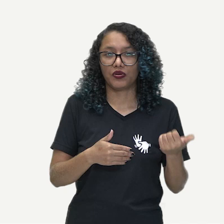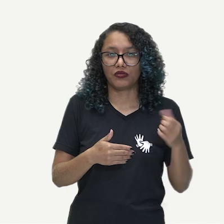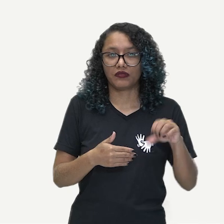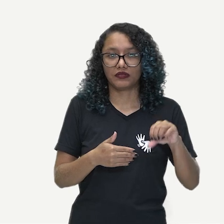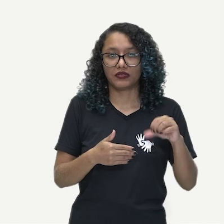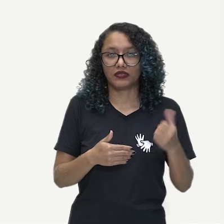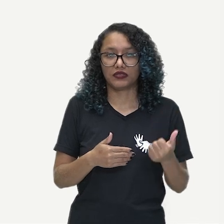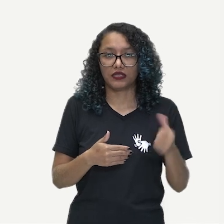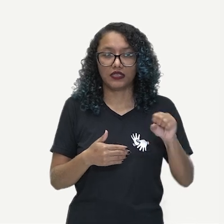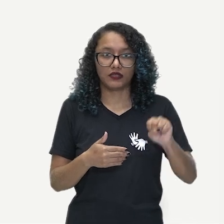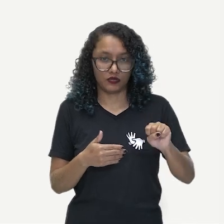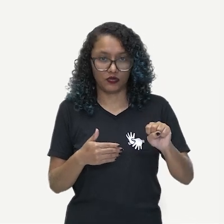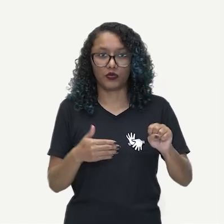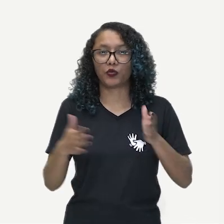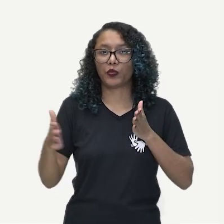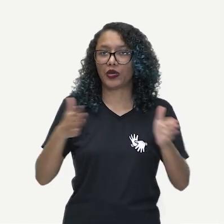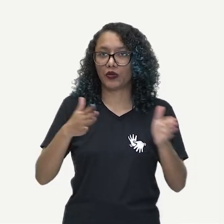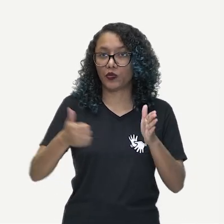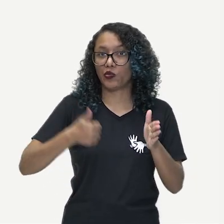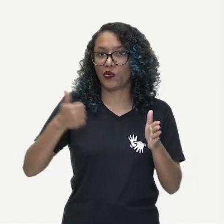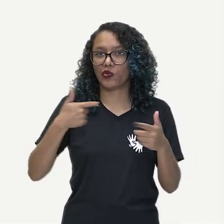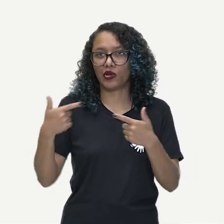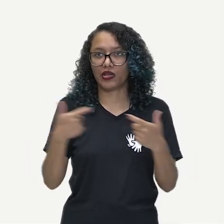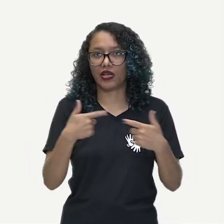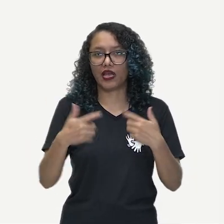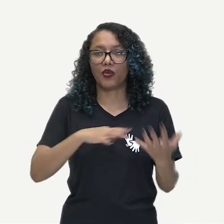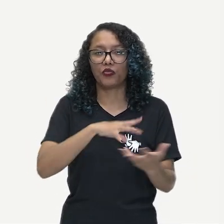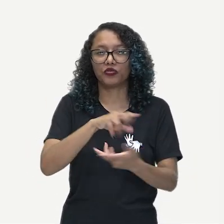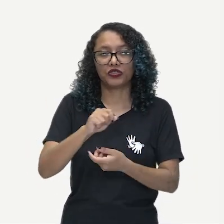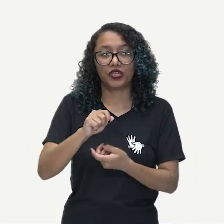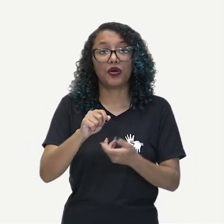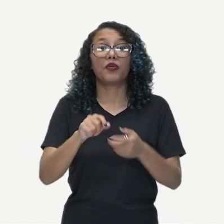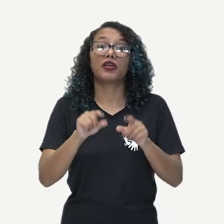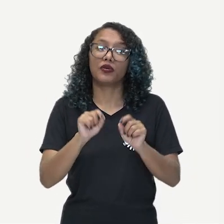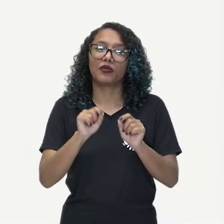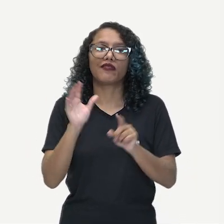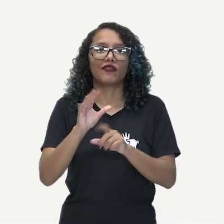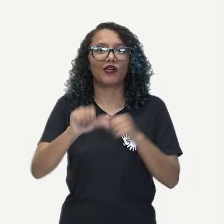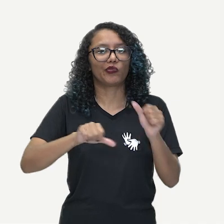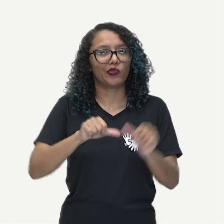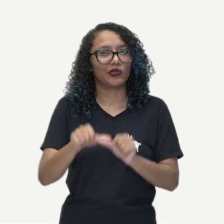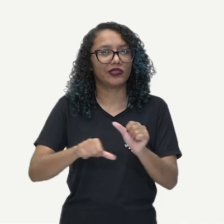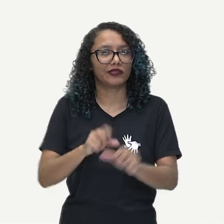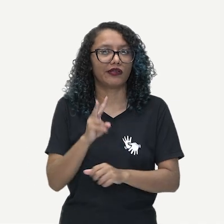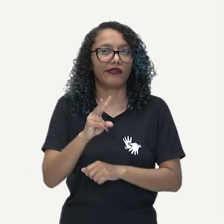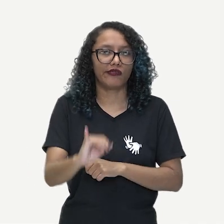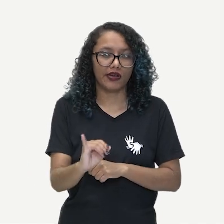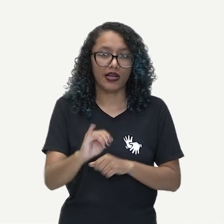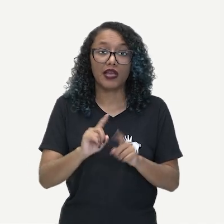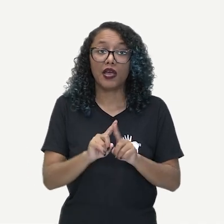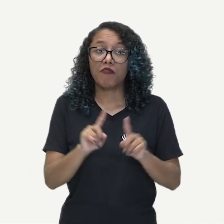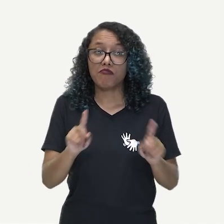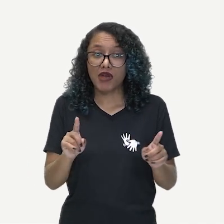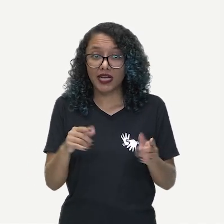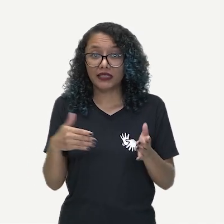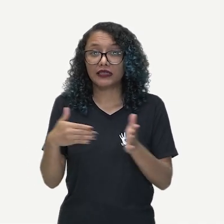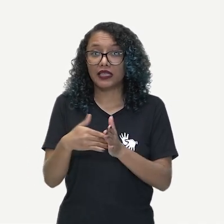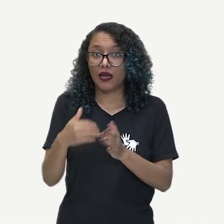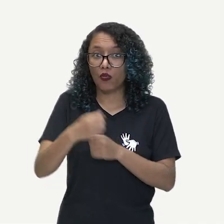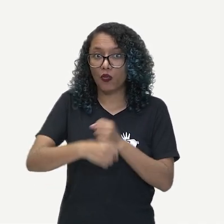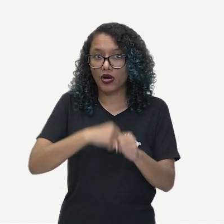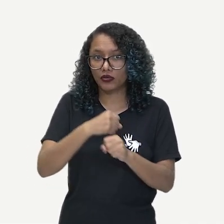pelo período da Primeira Guerra Mundial e que ela vai trazer algumas das transformações. Mas até